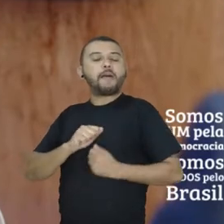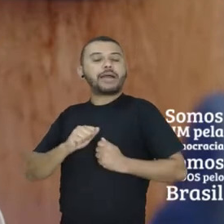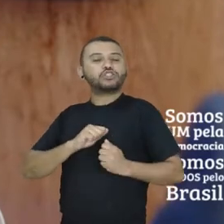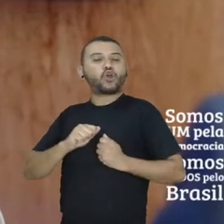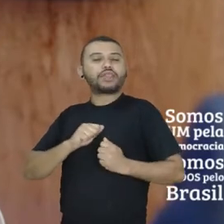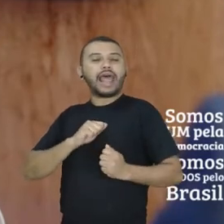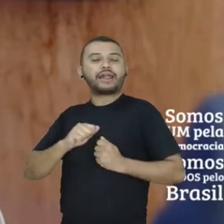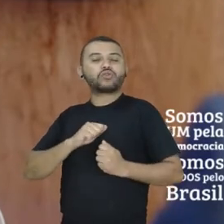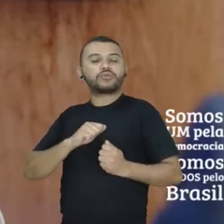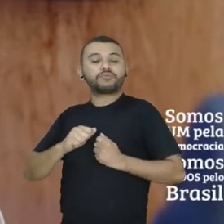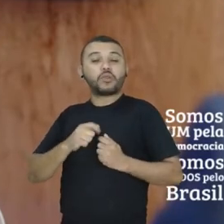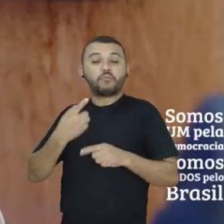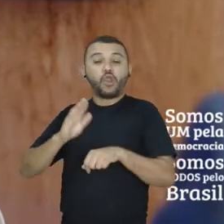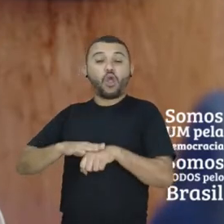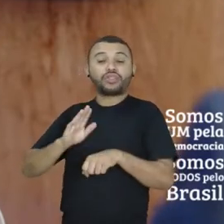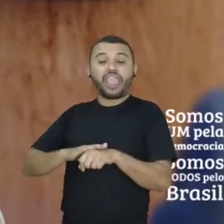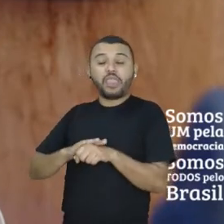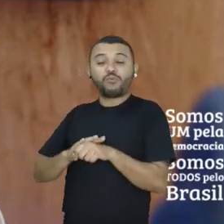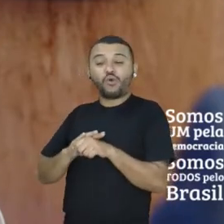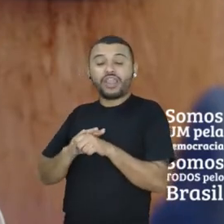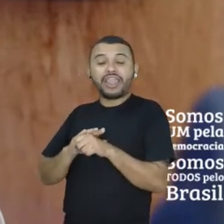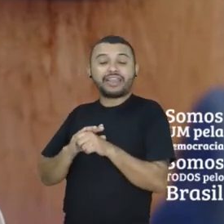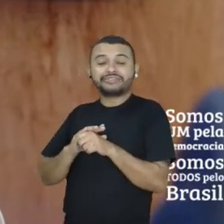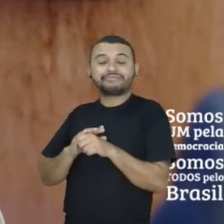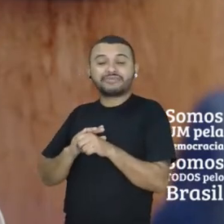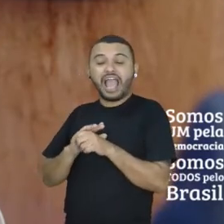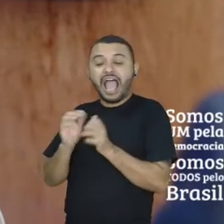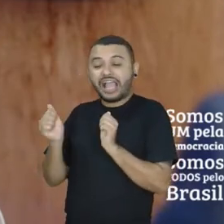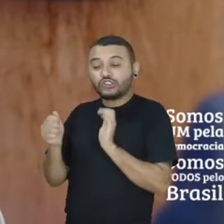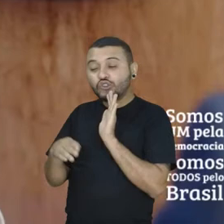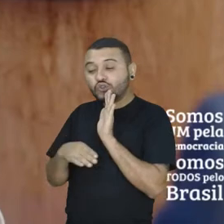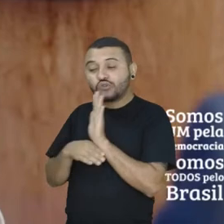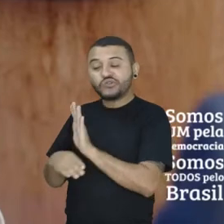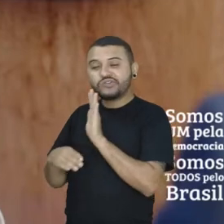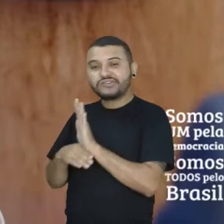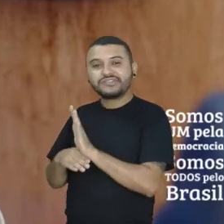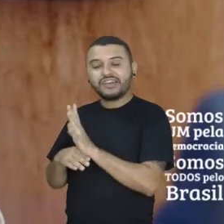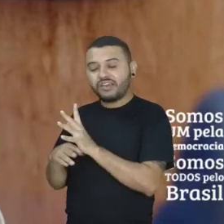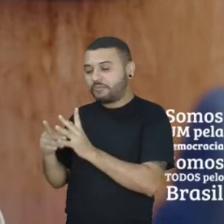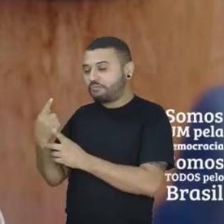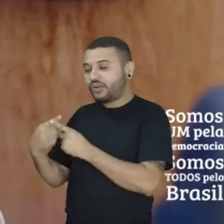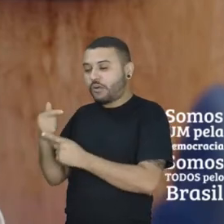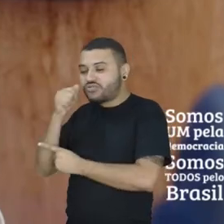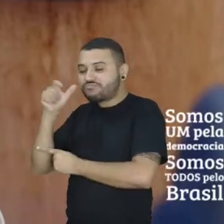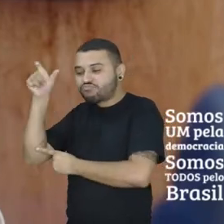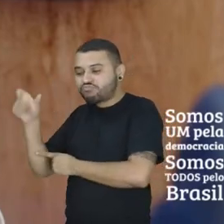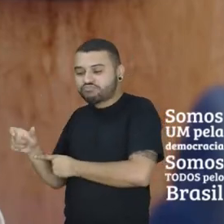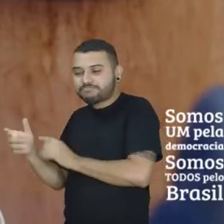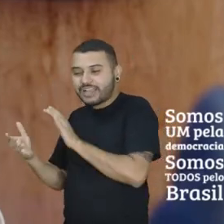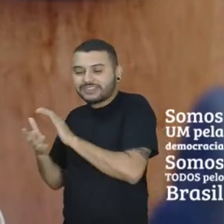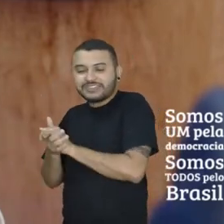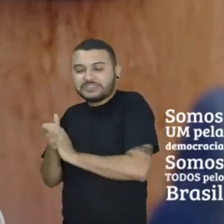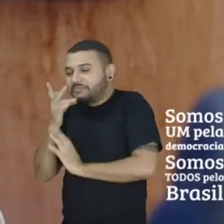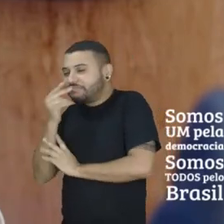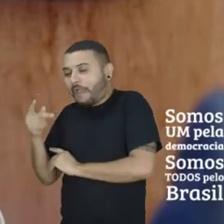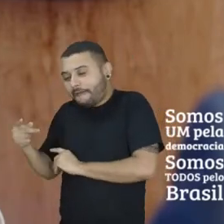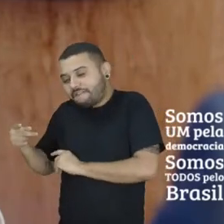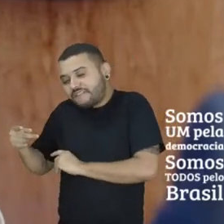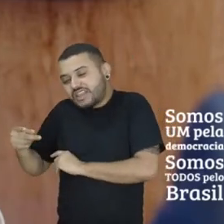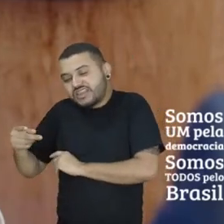te aproxima mais... É incrível, né? Quer dizer, você cria uma afinidade, uma vida